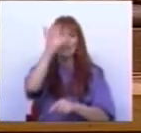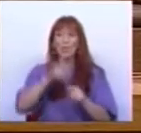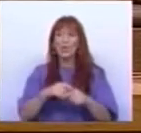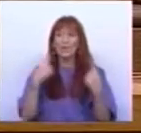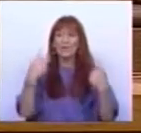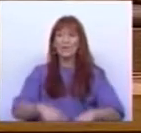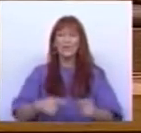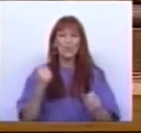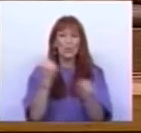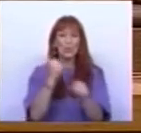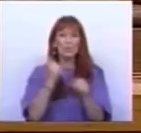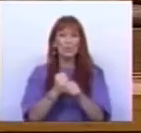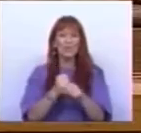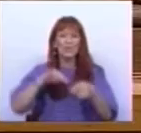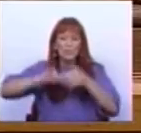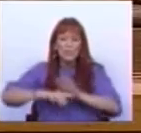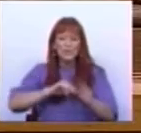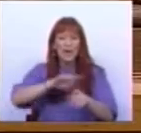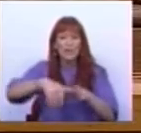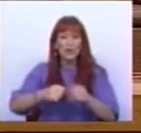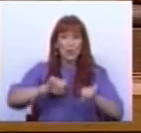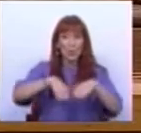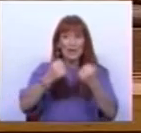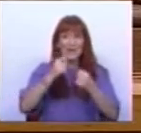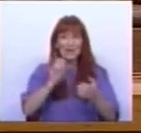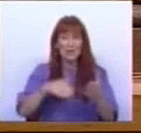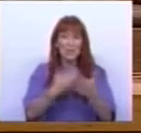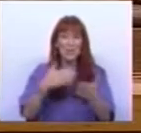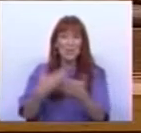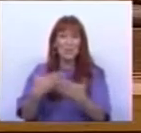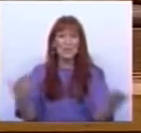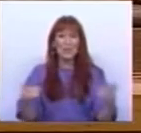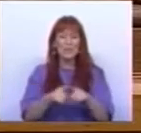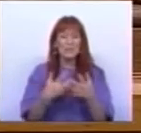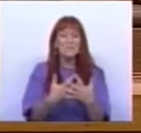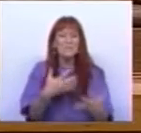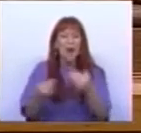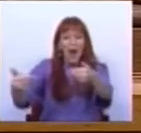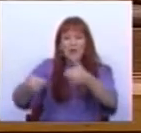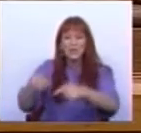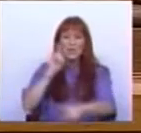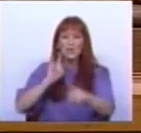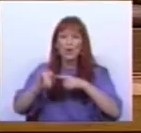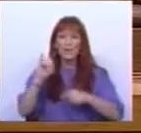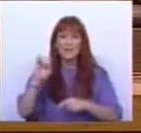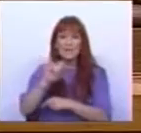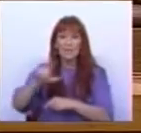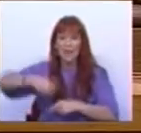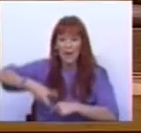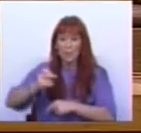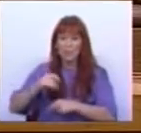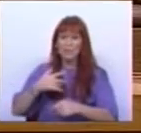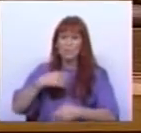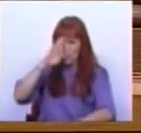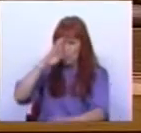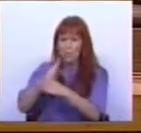levantadas. Um trabalho profundo que envolveu sobretudo os partidos proponentes e de onde se destaca o contributo da Sra. Deputada Isabel Moreira, que com todo